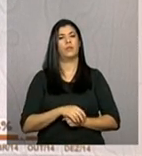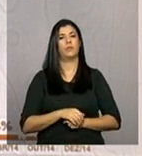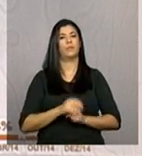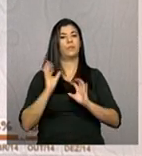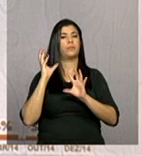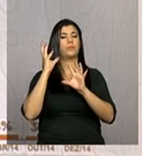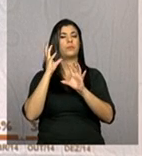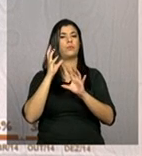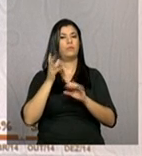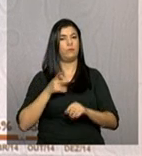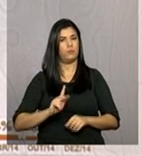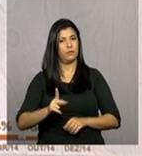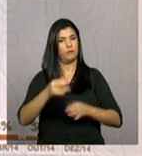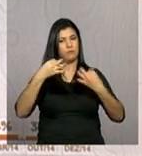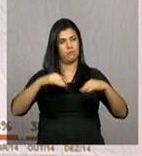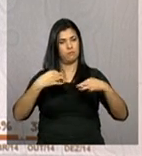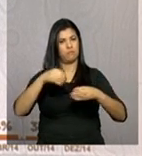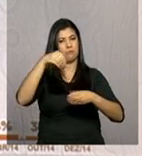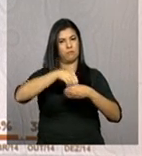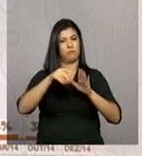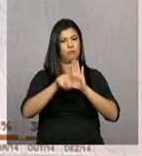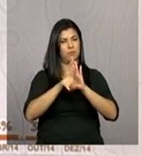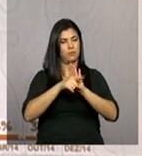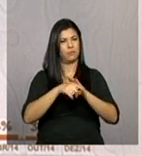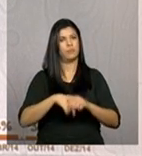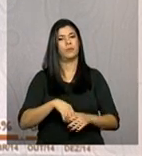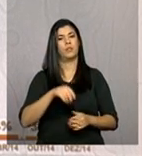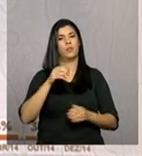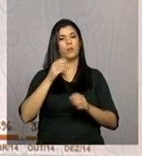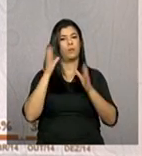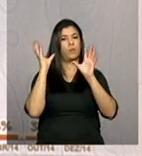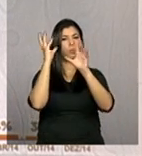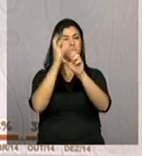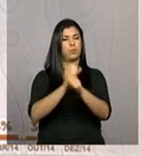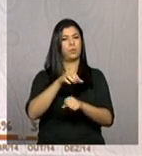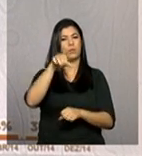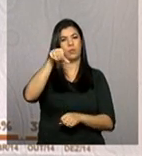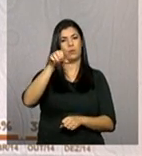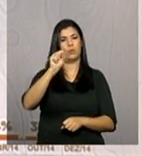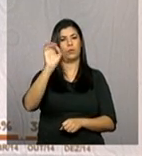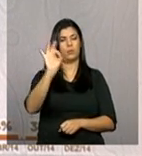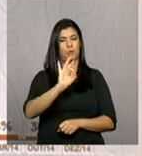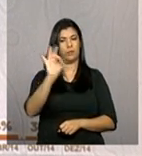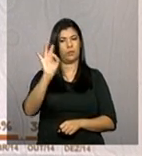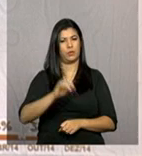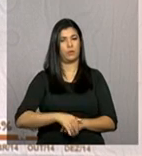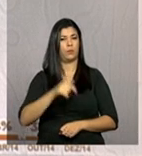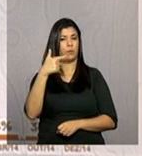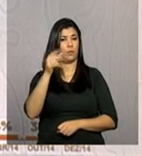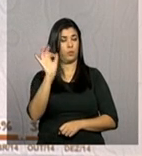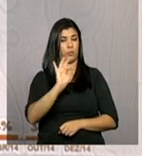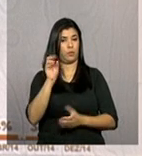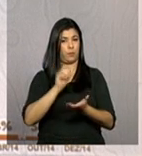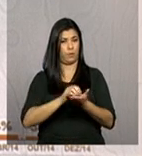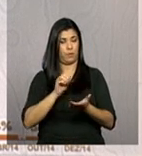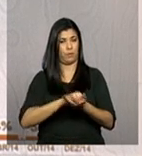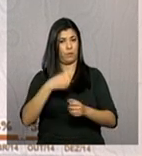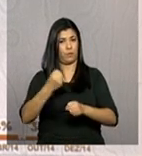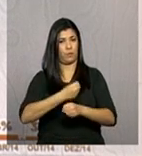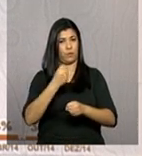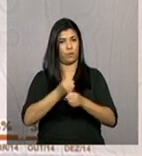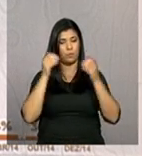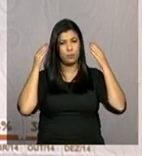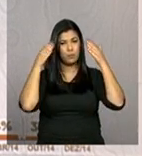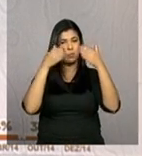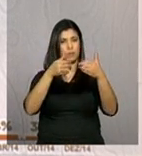em andamento adequado, o que daria 98% a soma das duas coisas e 2% que são obras em